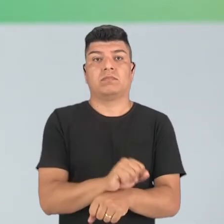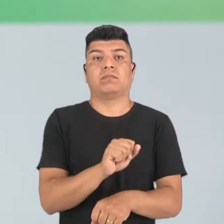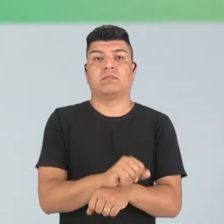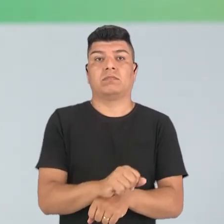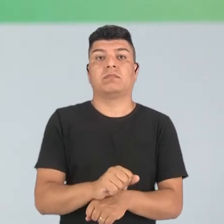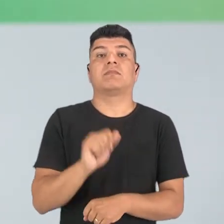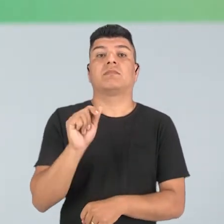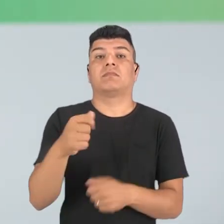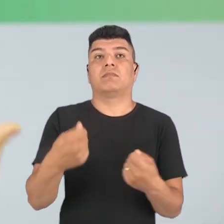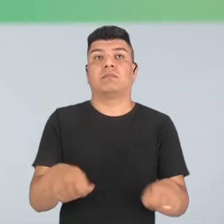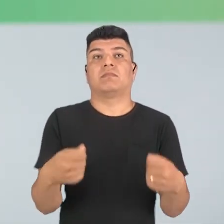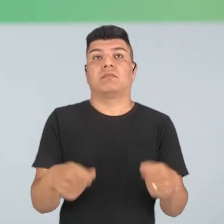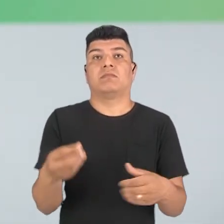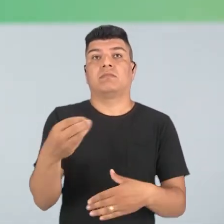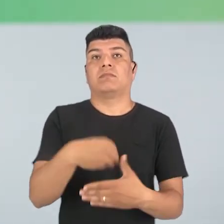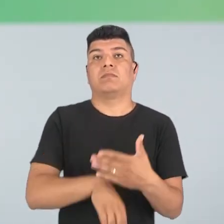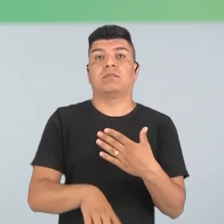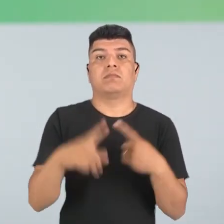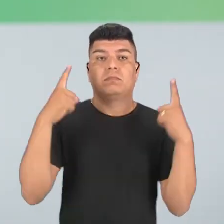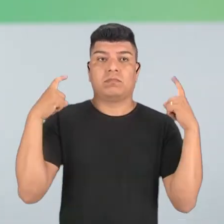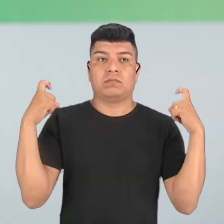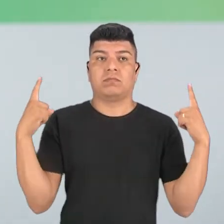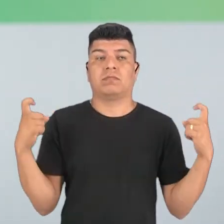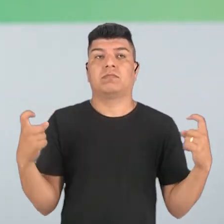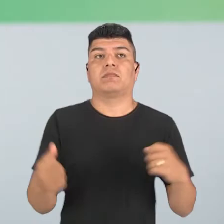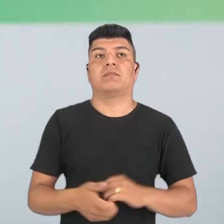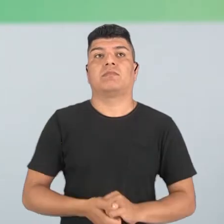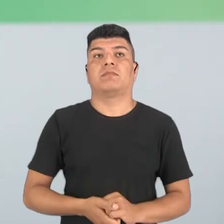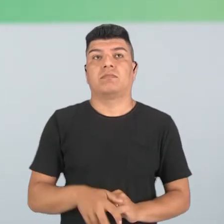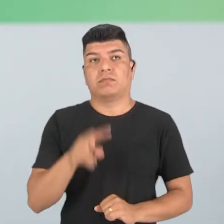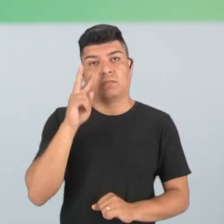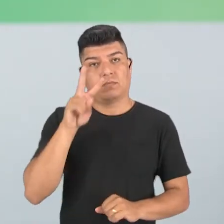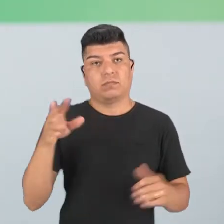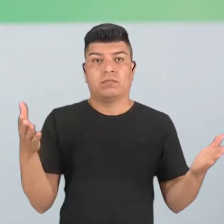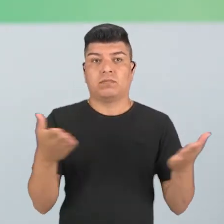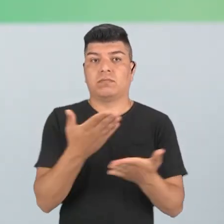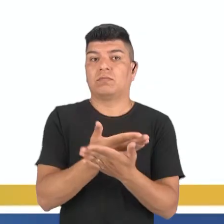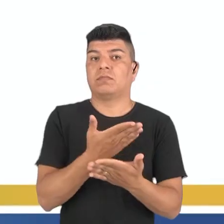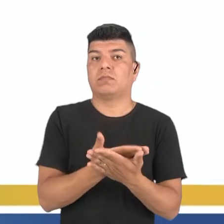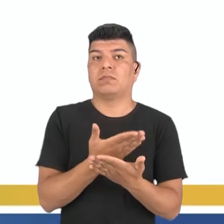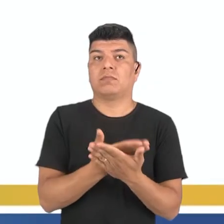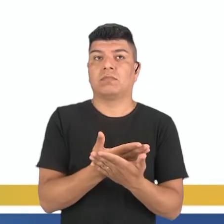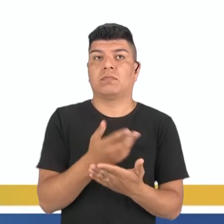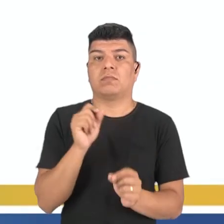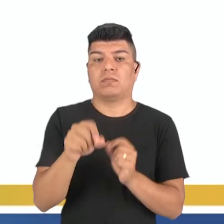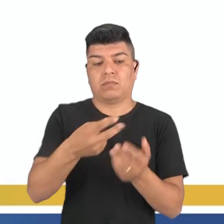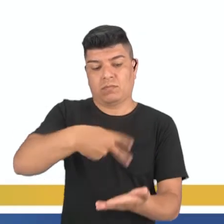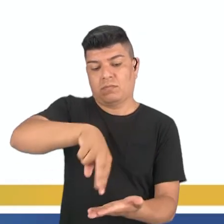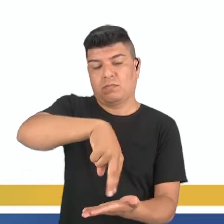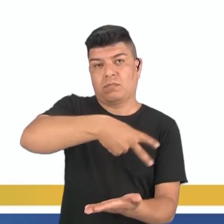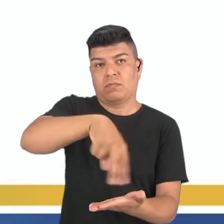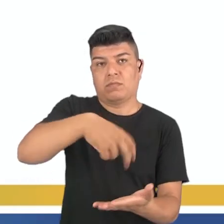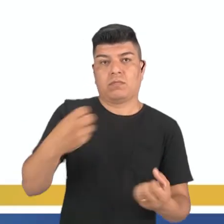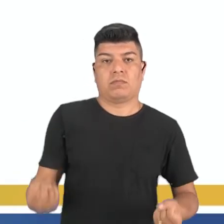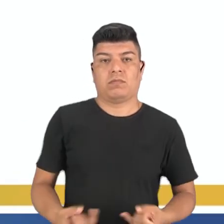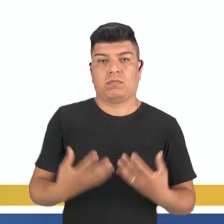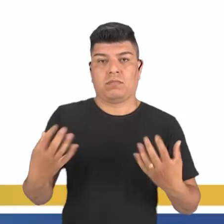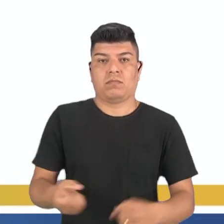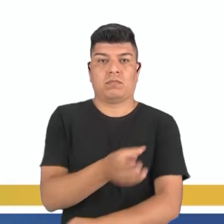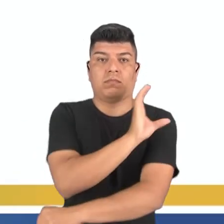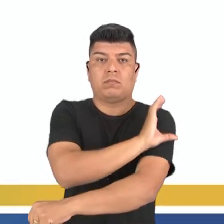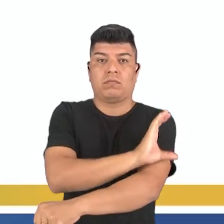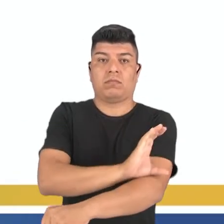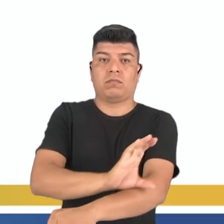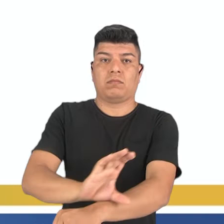é necessário dentro do som. Então, o que vimos hoje na nossa aula? Vimos a dança como manifestação